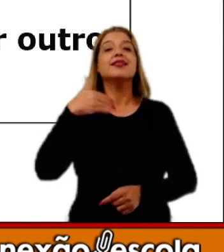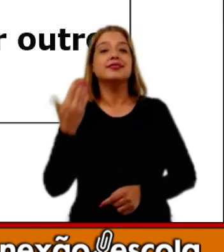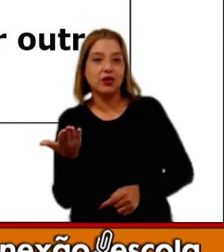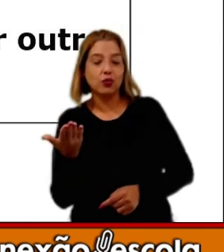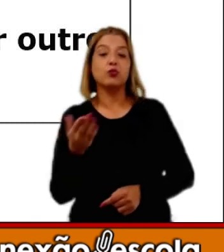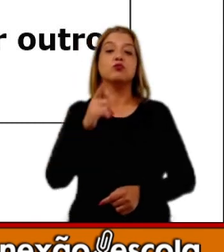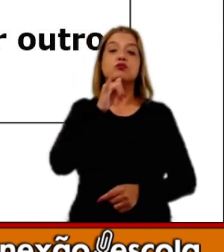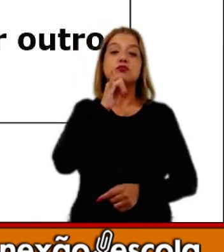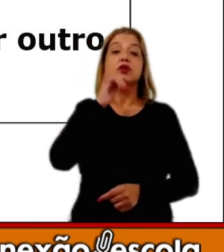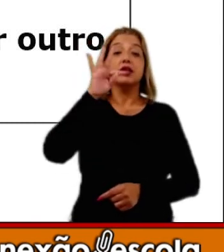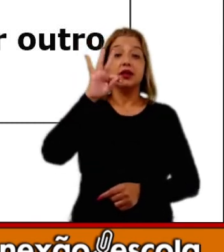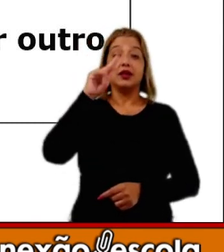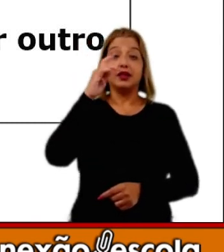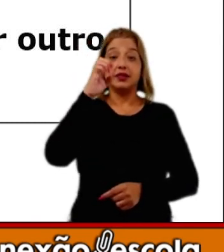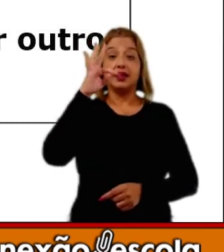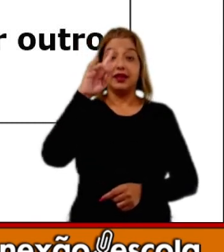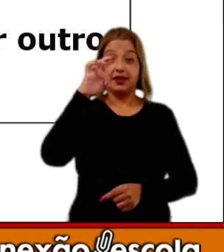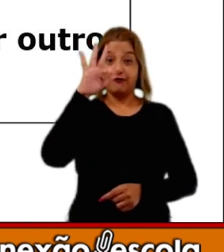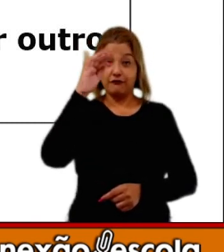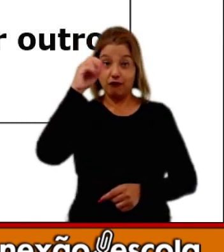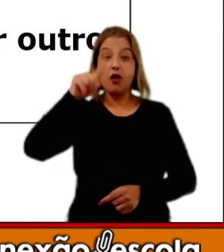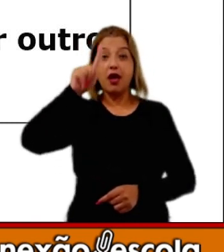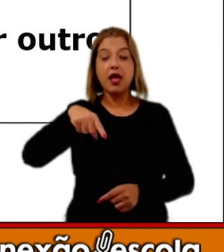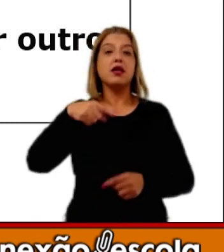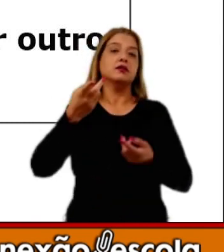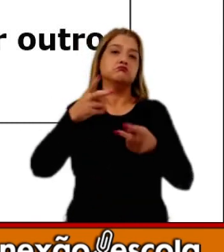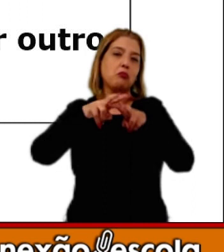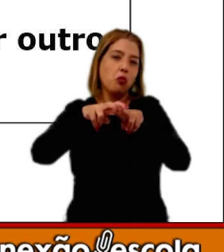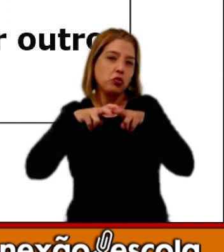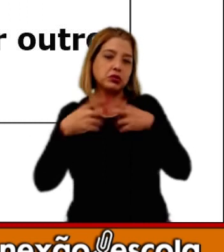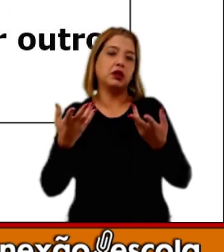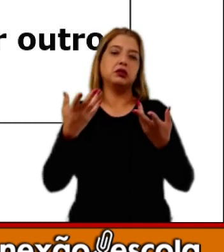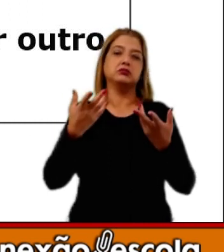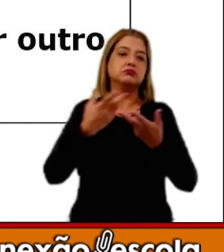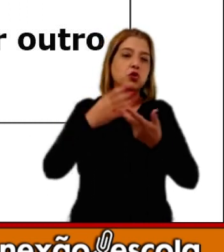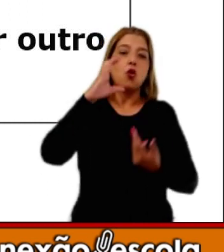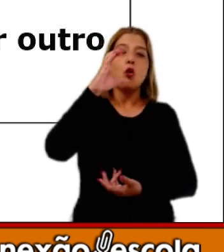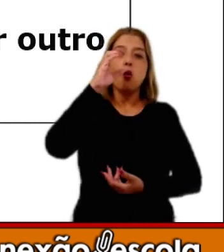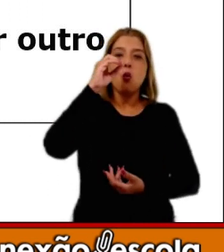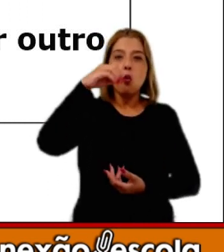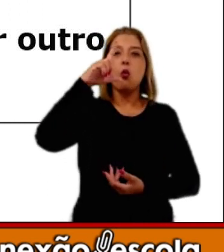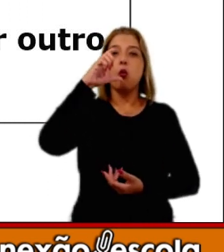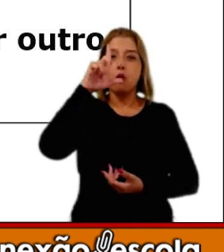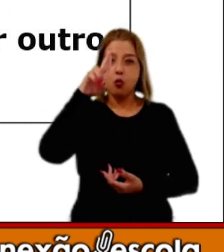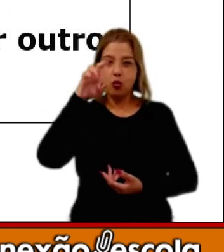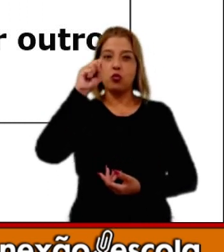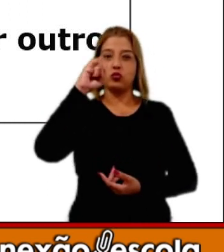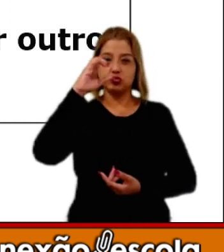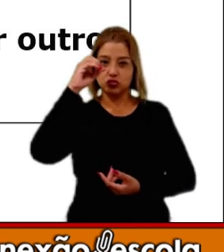der fuor portanto inconclusa em conclusão e sol que eu